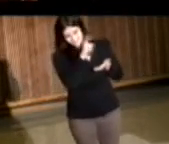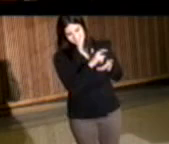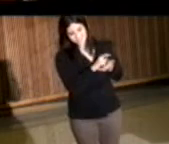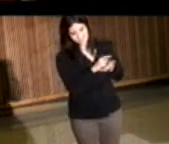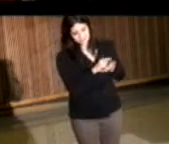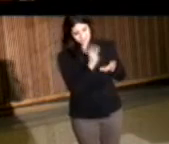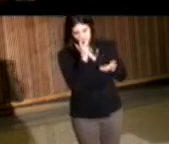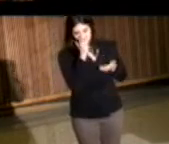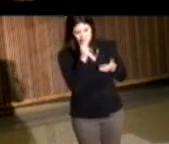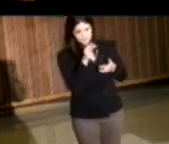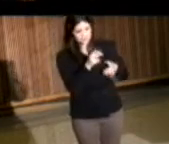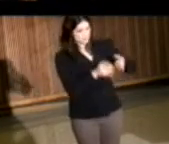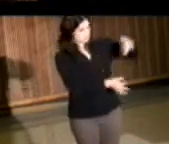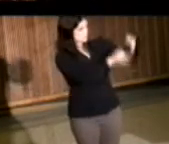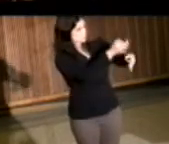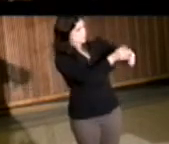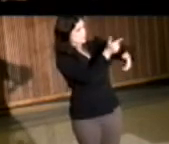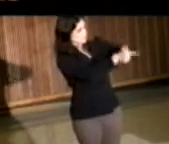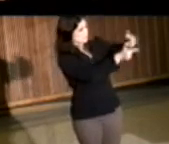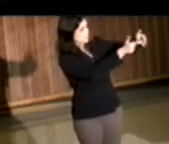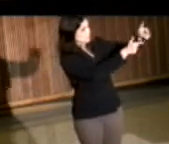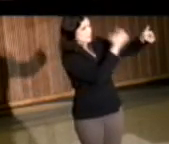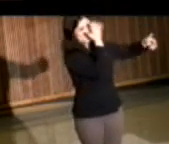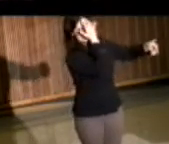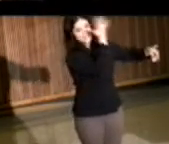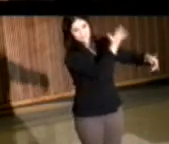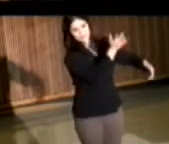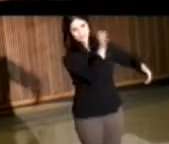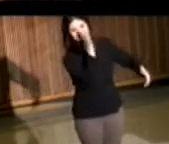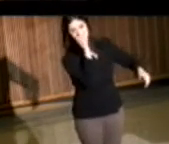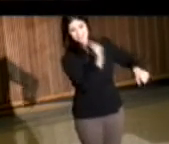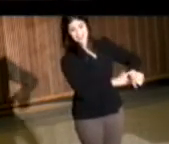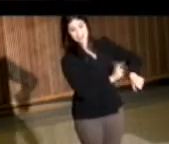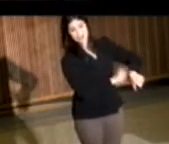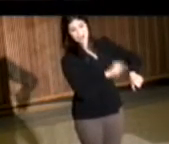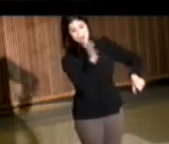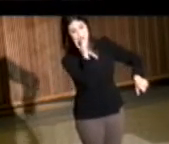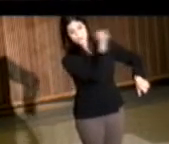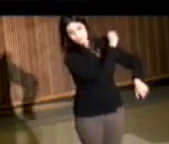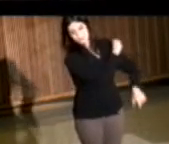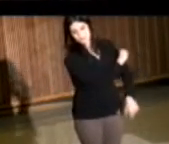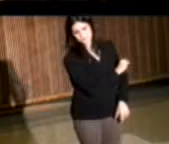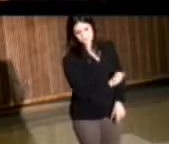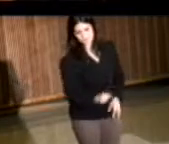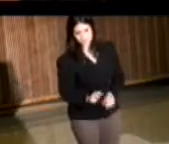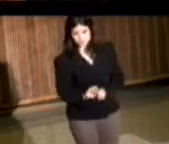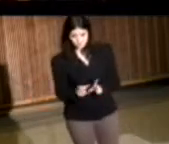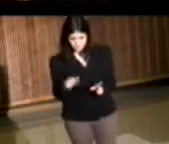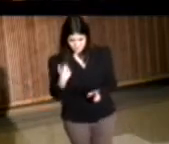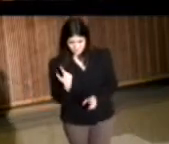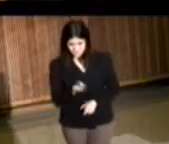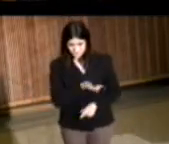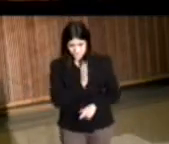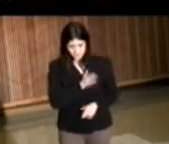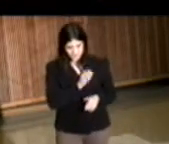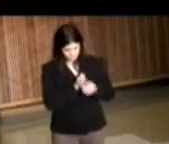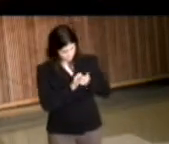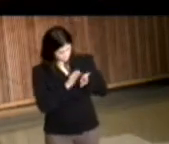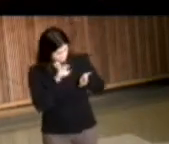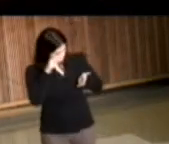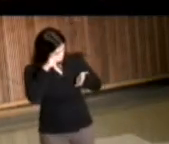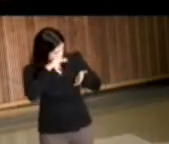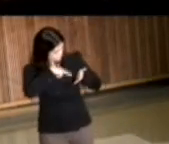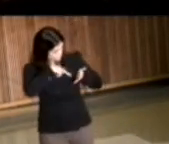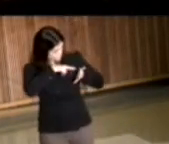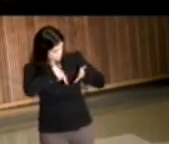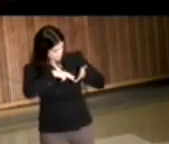assim, não é verdade? Agora, quando a gente olha para a complicação da gente, a gente tem todas as respostas. Mas também, você